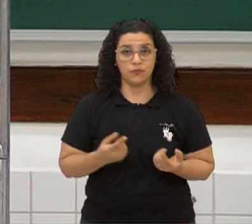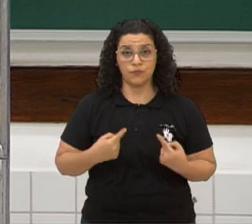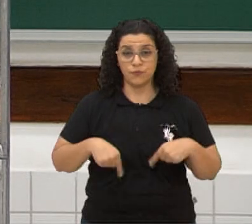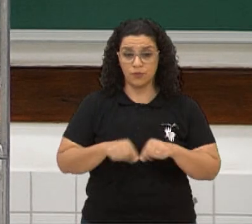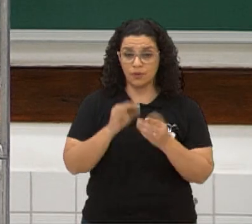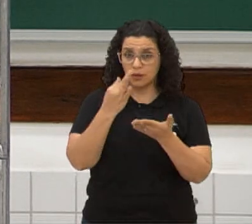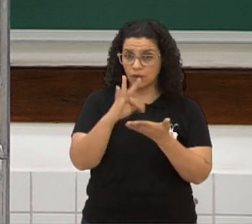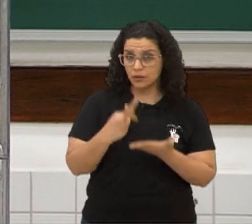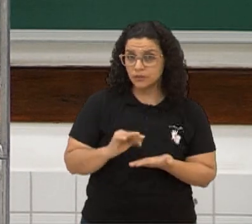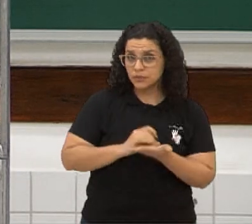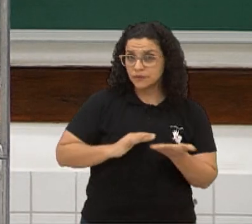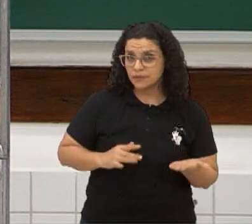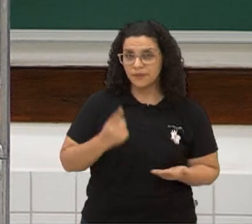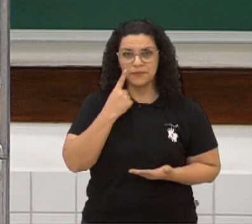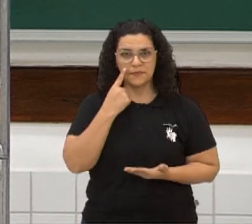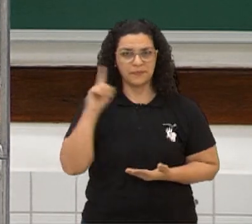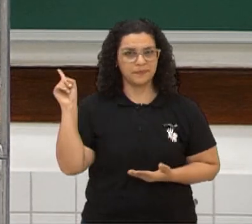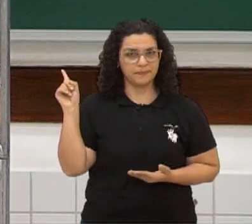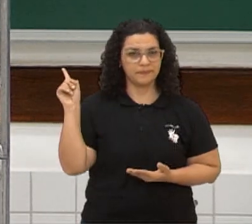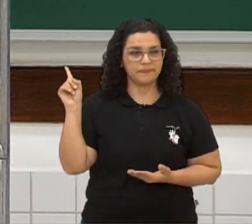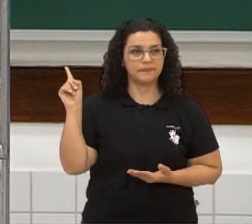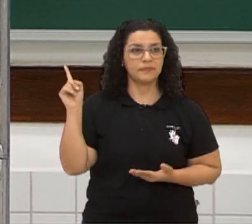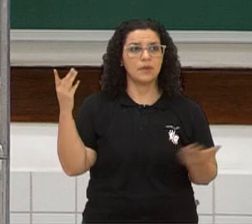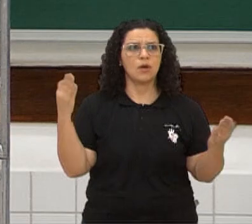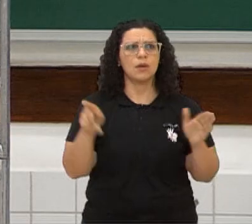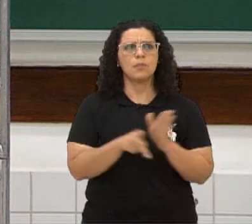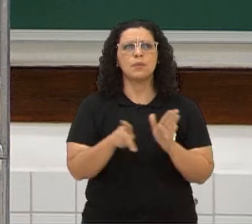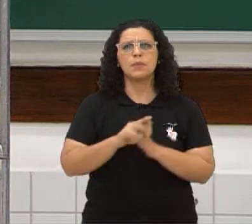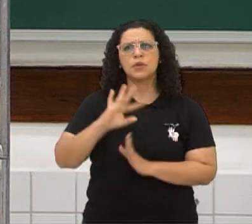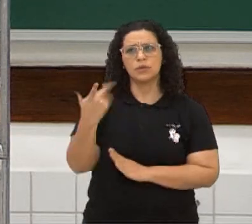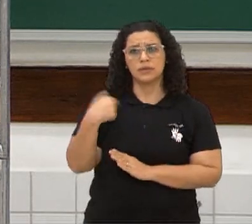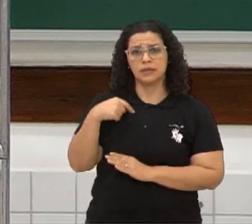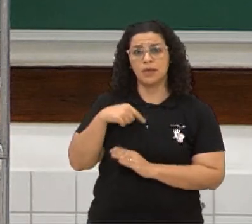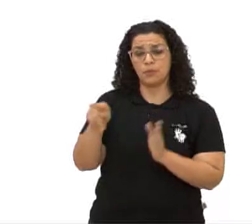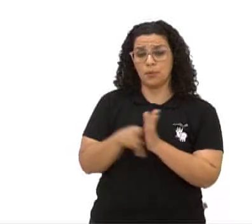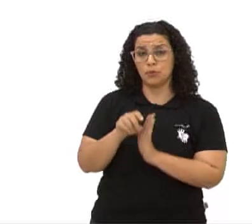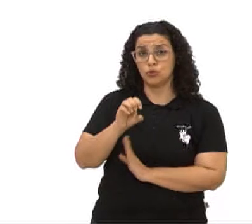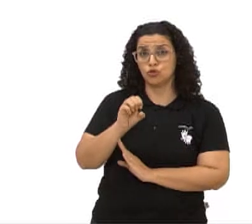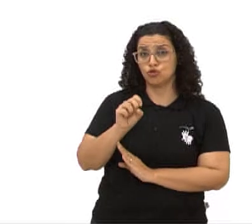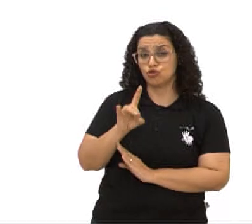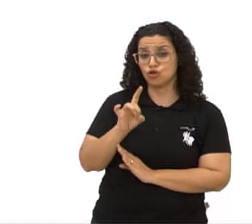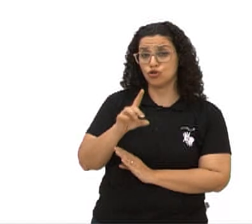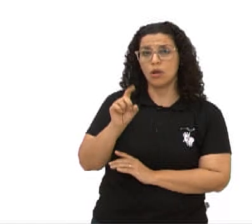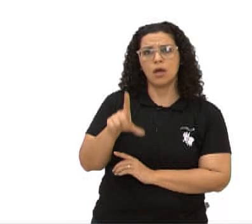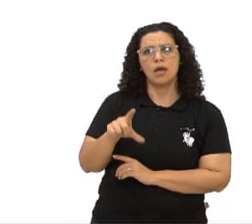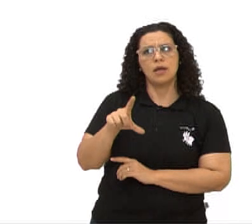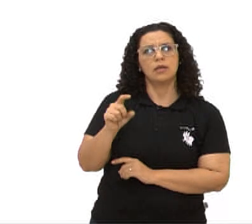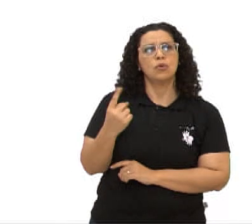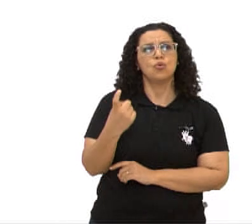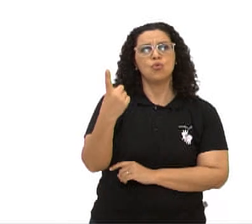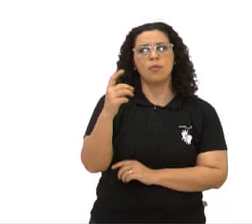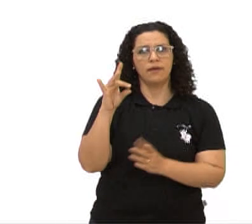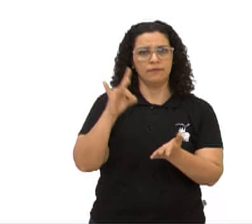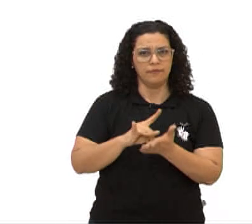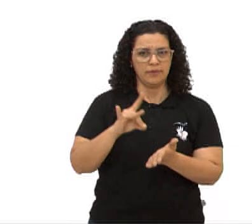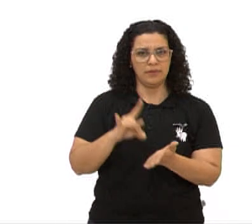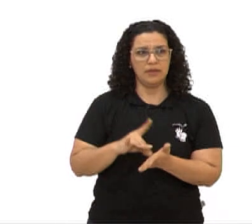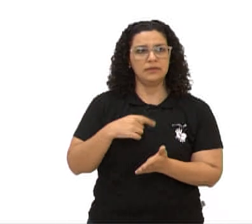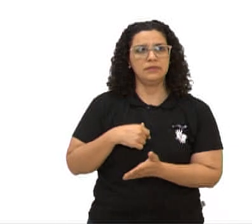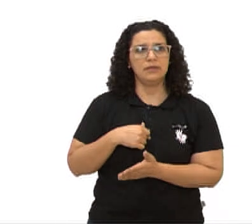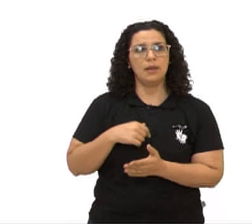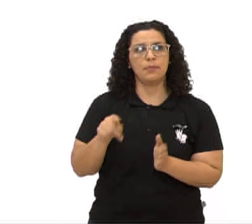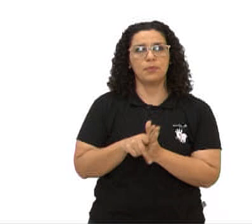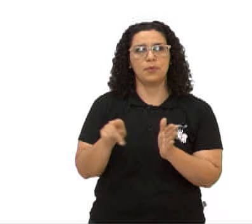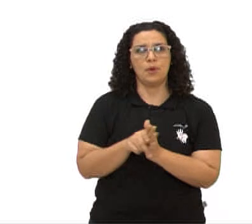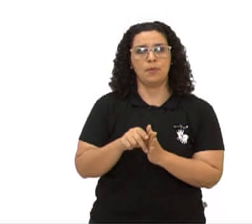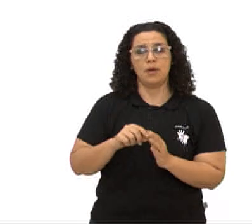Vamos para a correção da atividade? Olha só, nessa situação aqui temos somente uma alternativa que é verdadeira. A